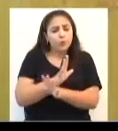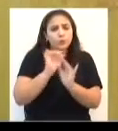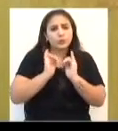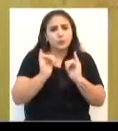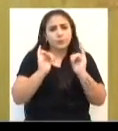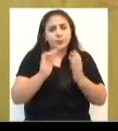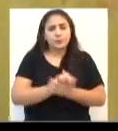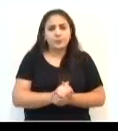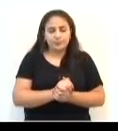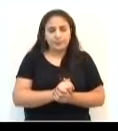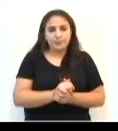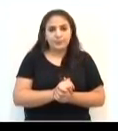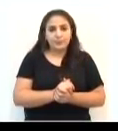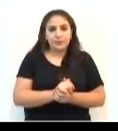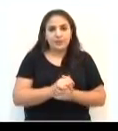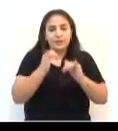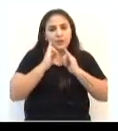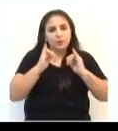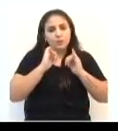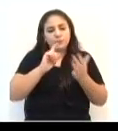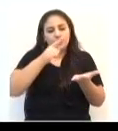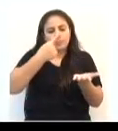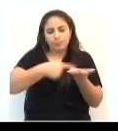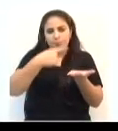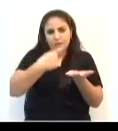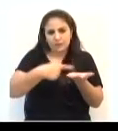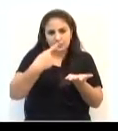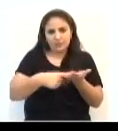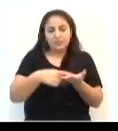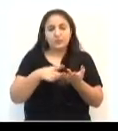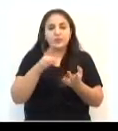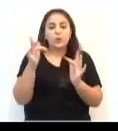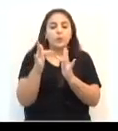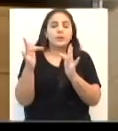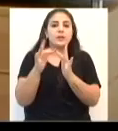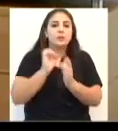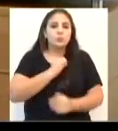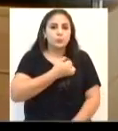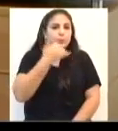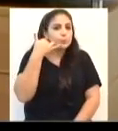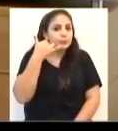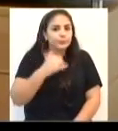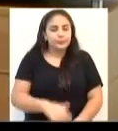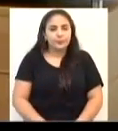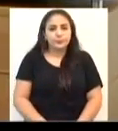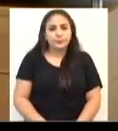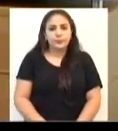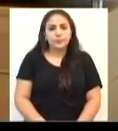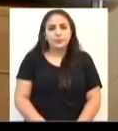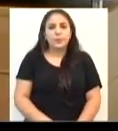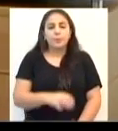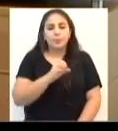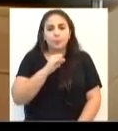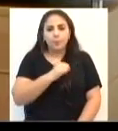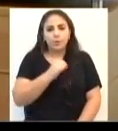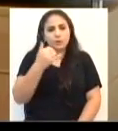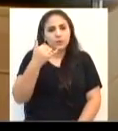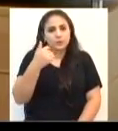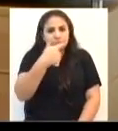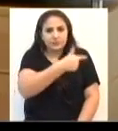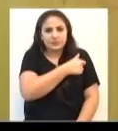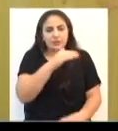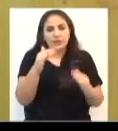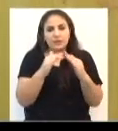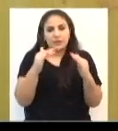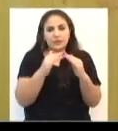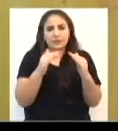meio para o fim. Informações e agendamentos, então, telefone de contato, secretário? O agendamento da vacinação em casa